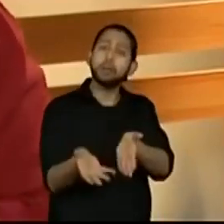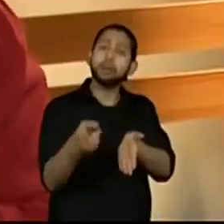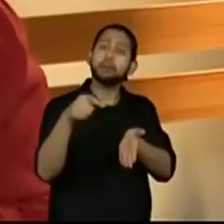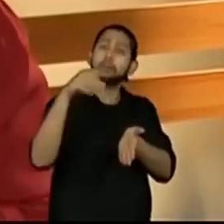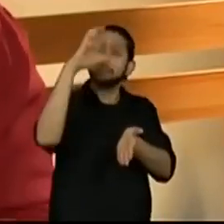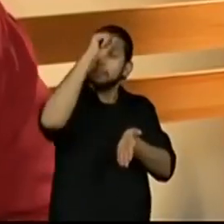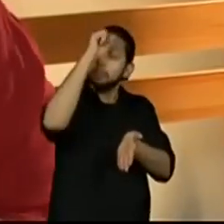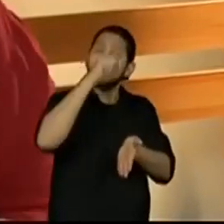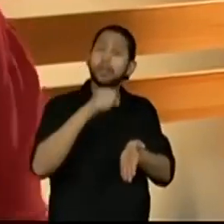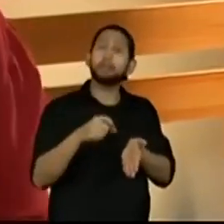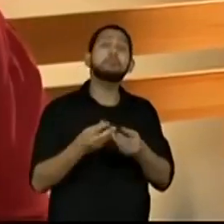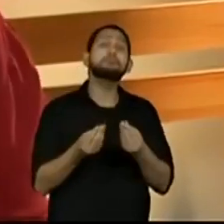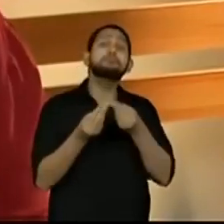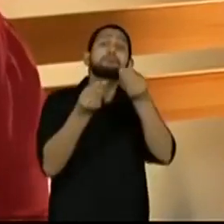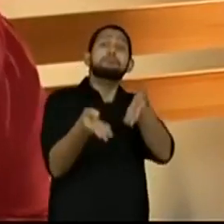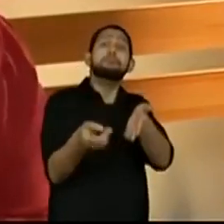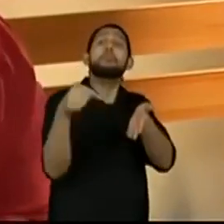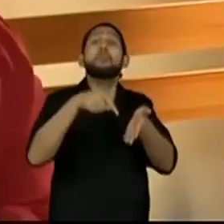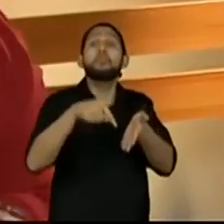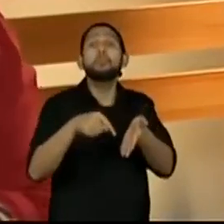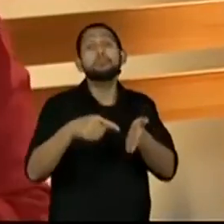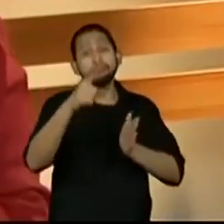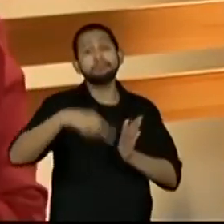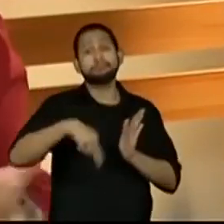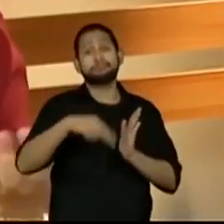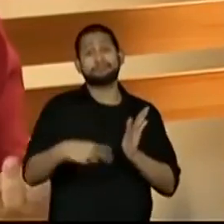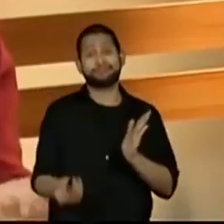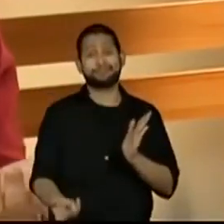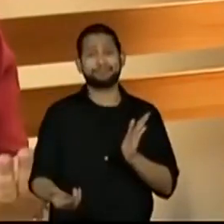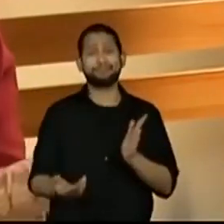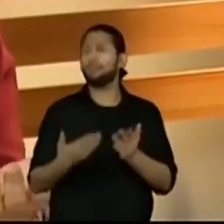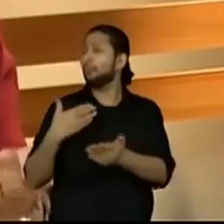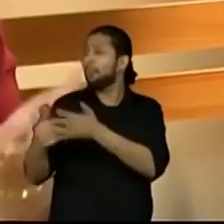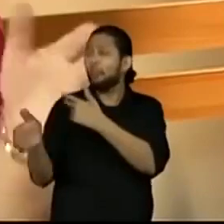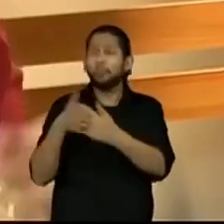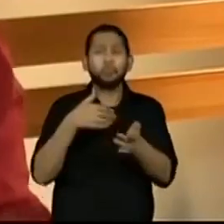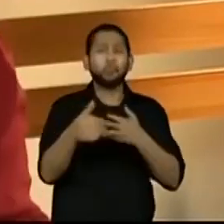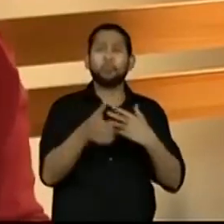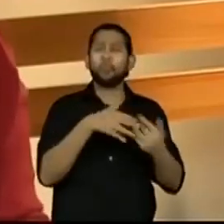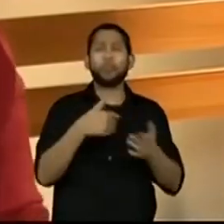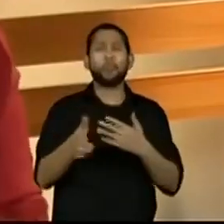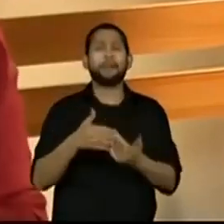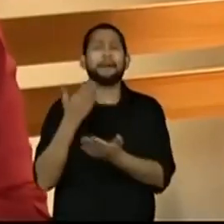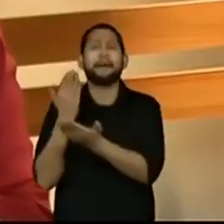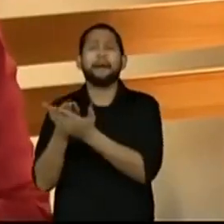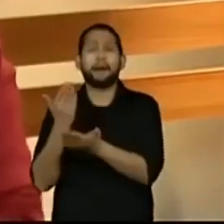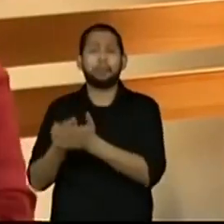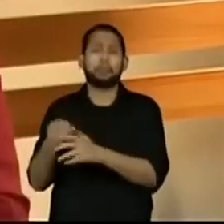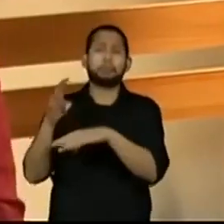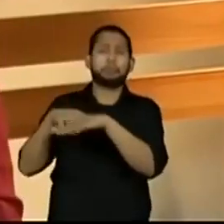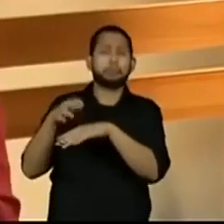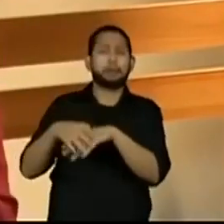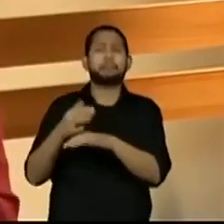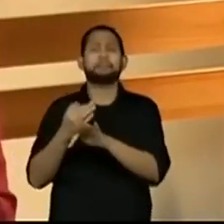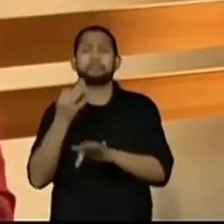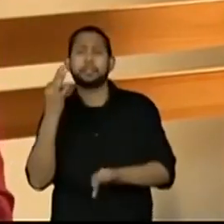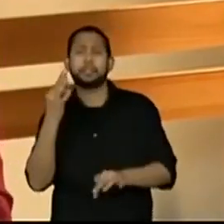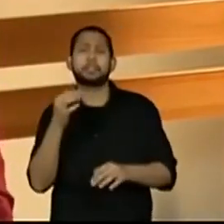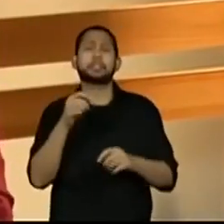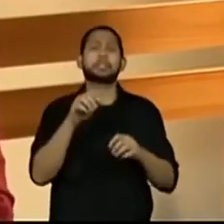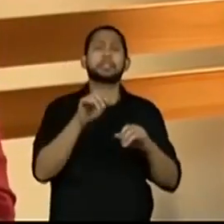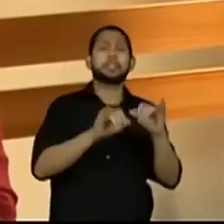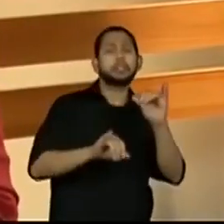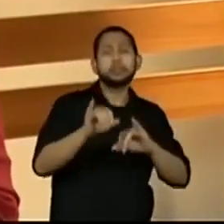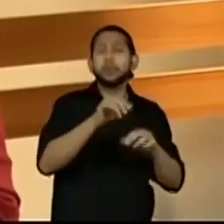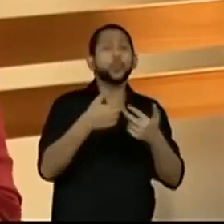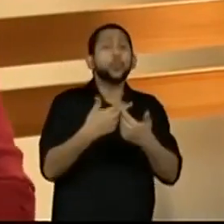leitura, não importa qual disciplina, né? Em que ano você esteja, desde os pequenos até quem está lá no ensino médio